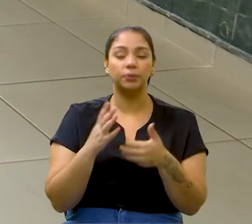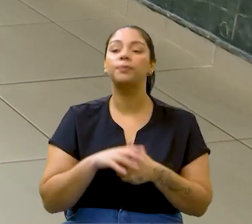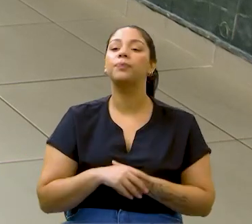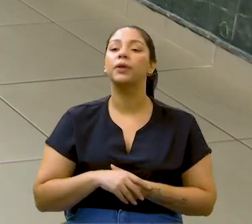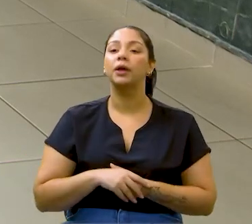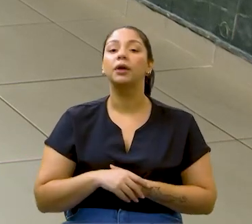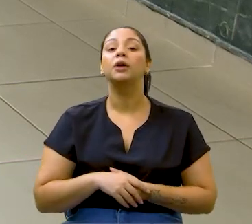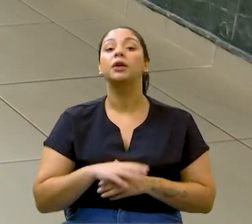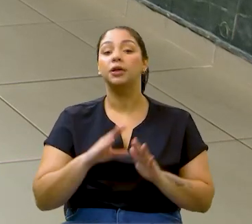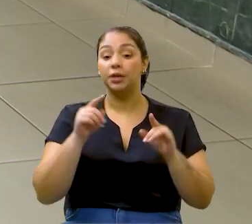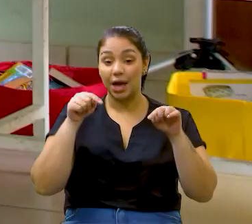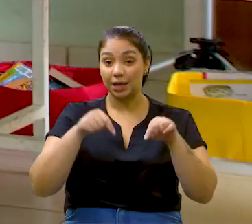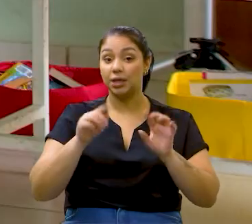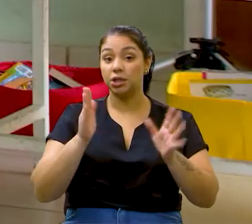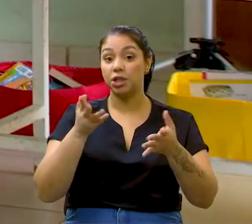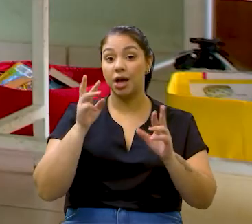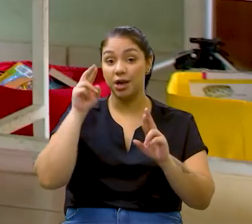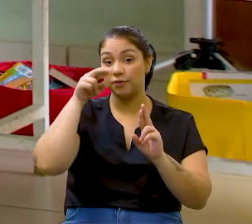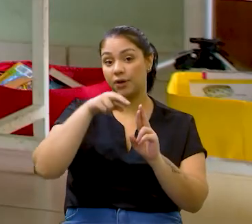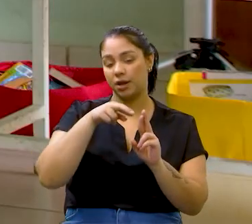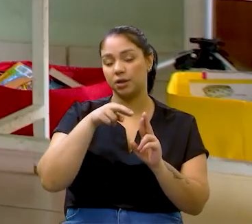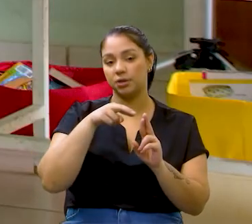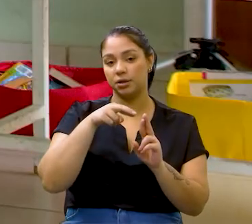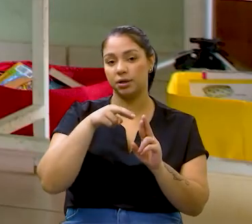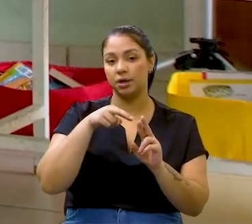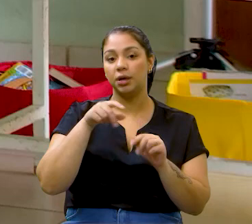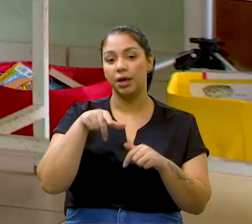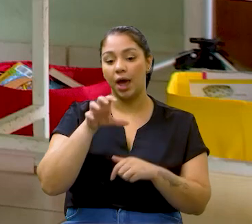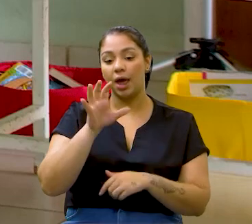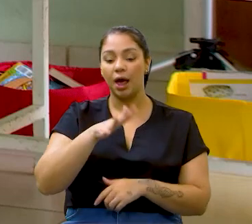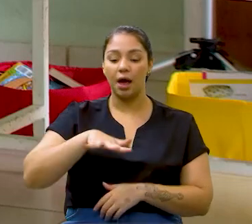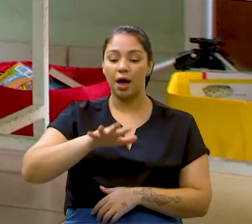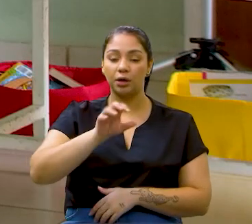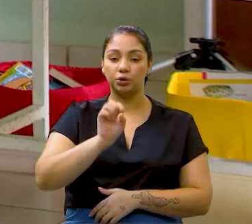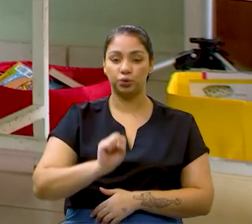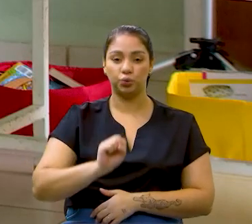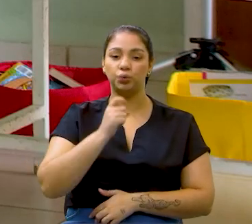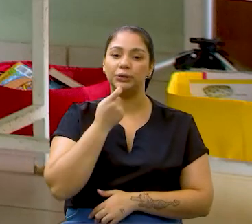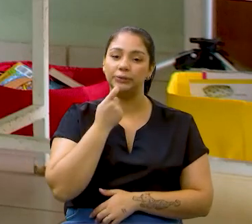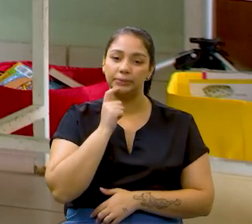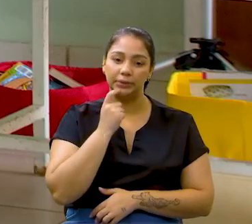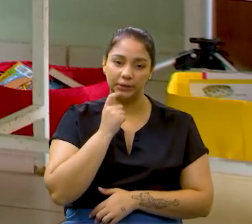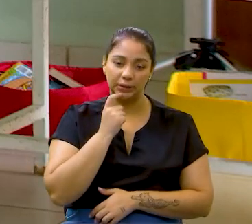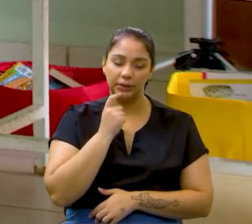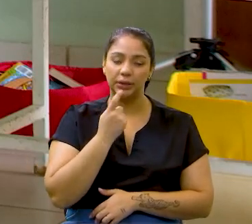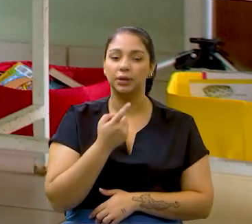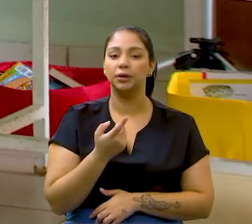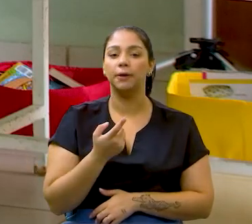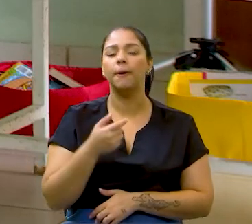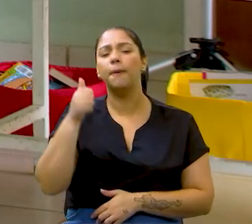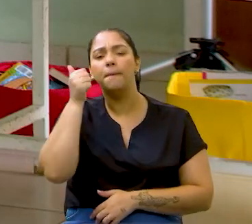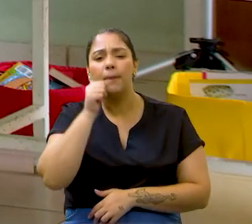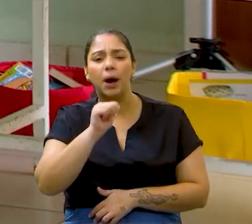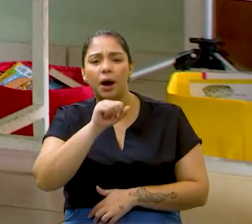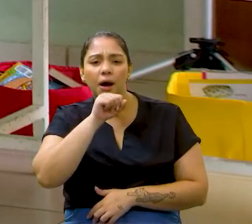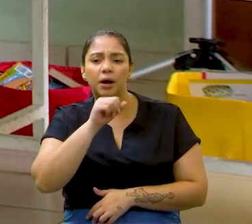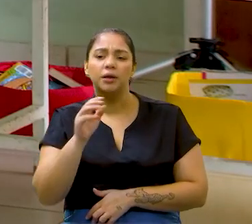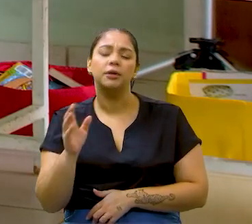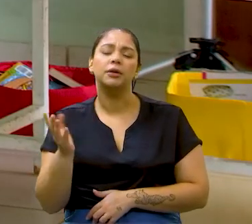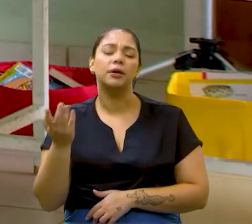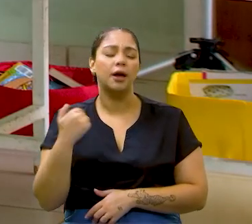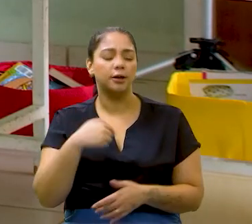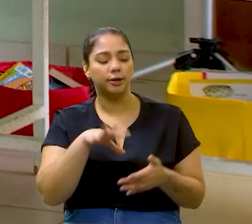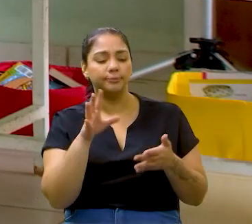né? E nós já somos referência aqui na Zona Sul de Campinas, né? E aí as